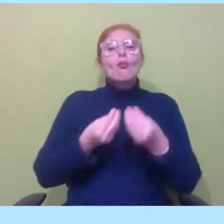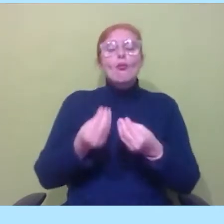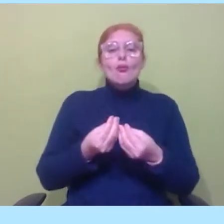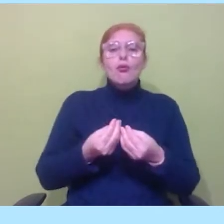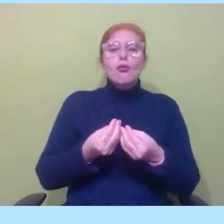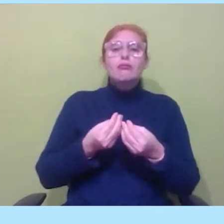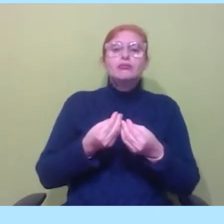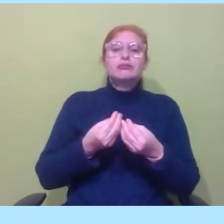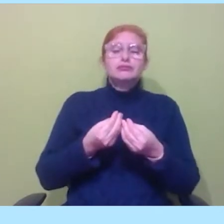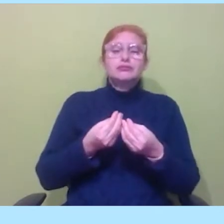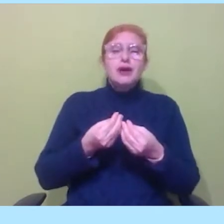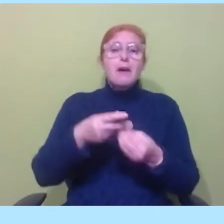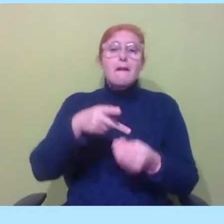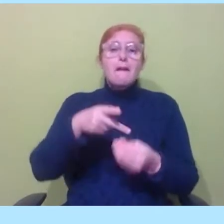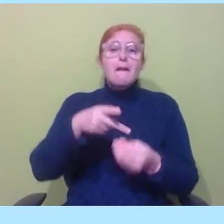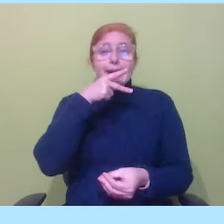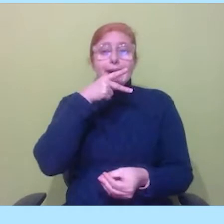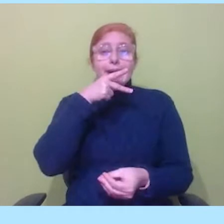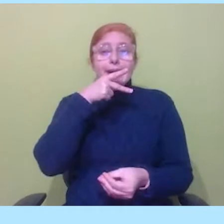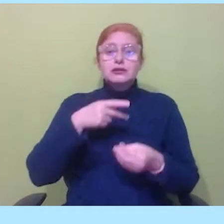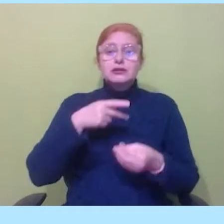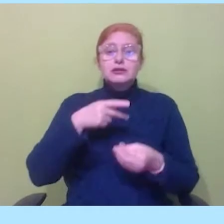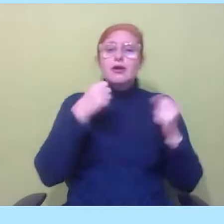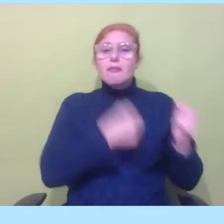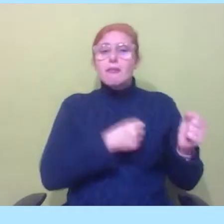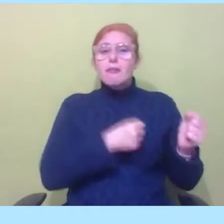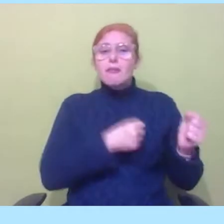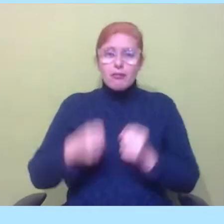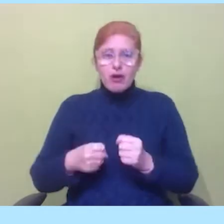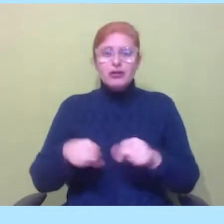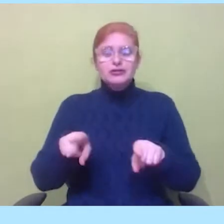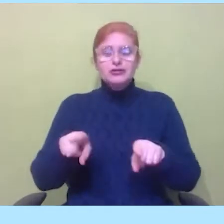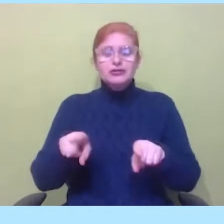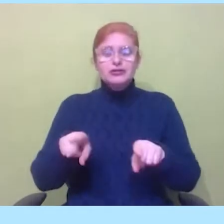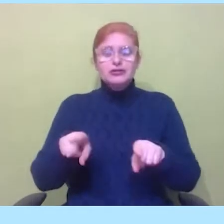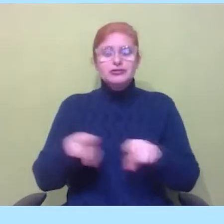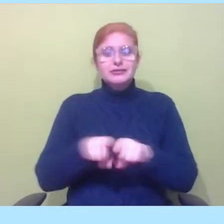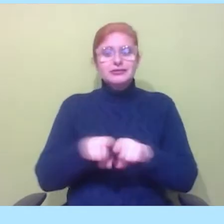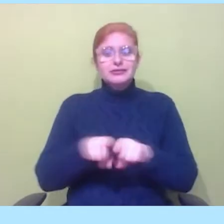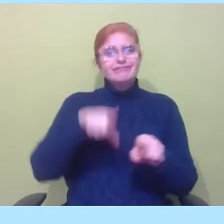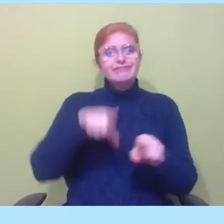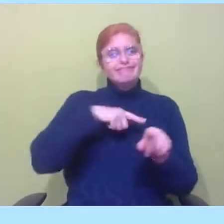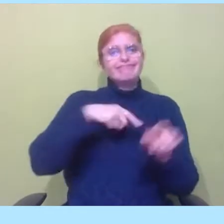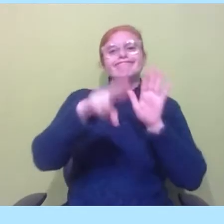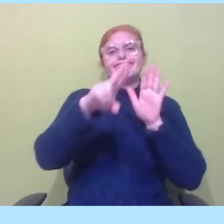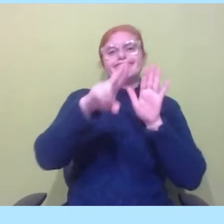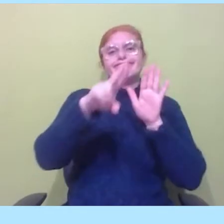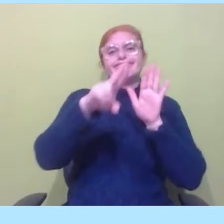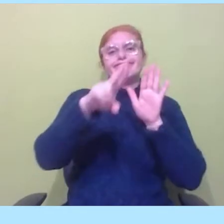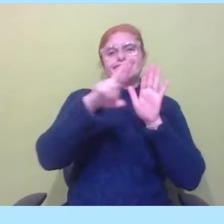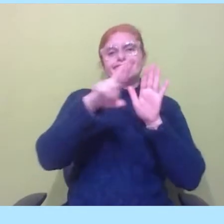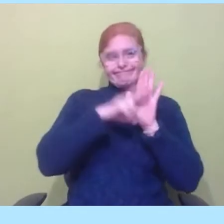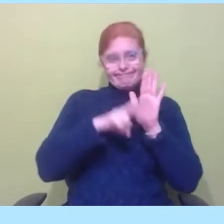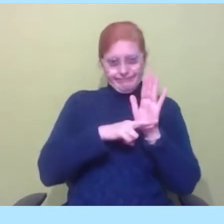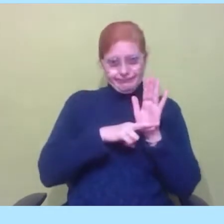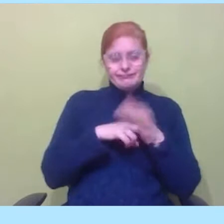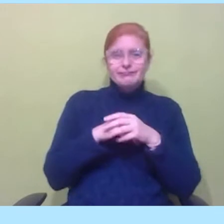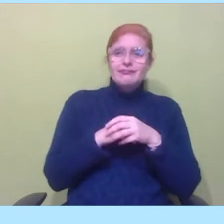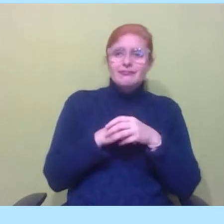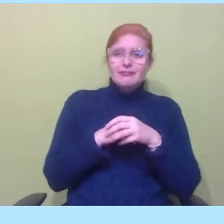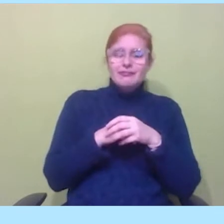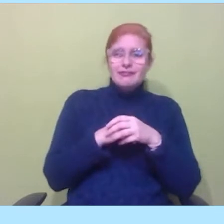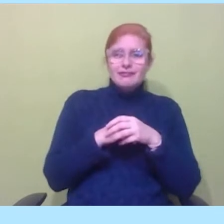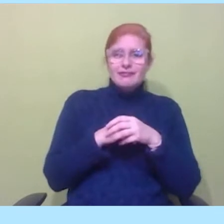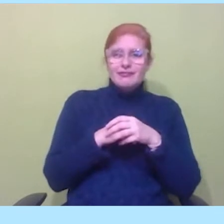pode também adotar alguns protocolos? E, nossa, vocês, a